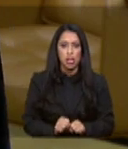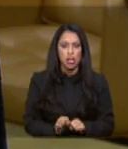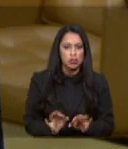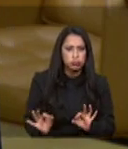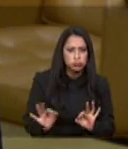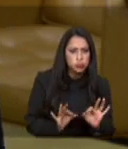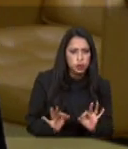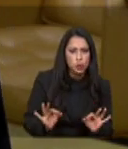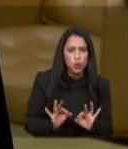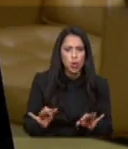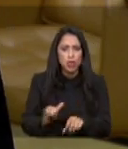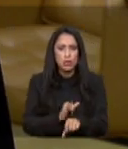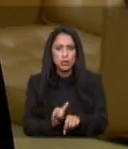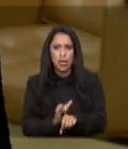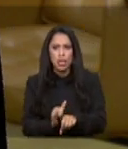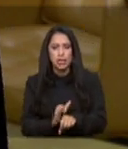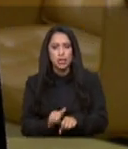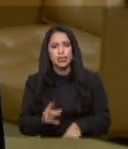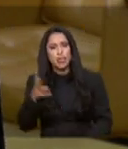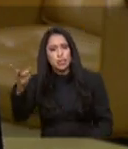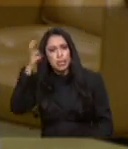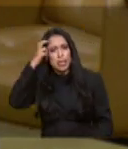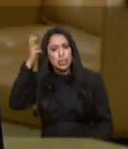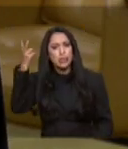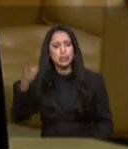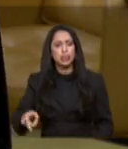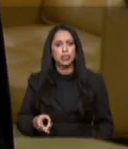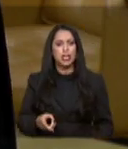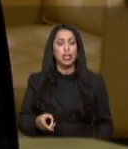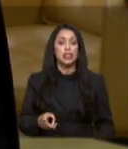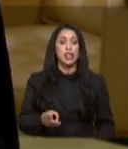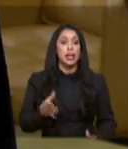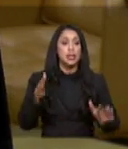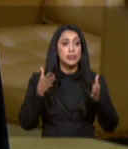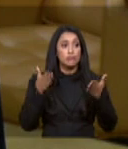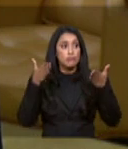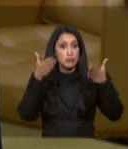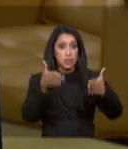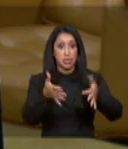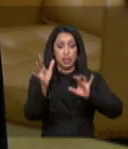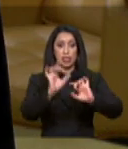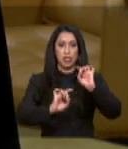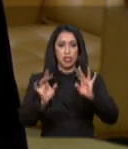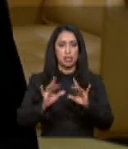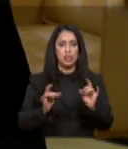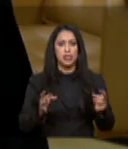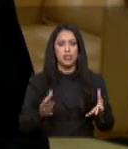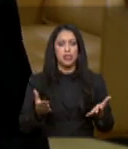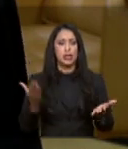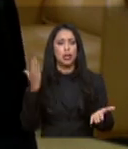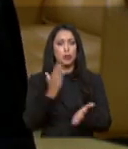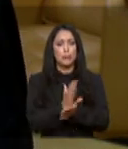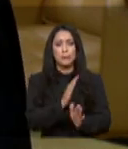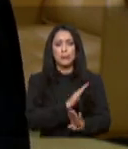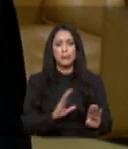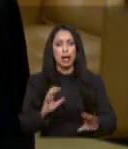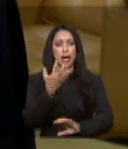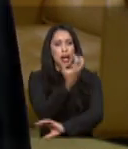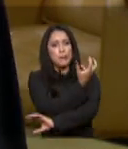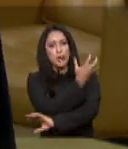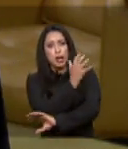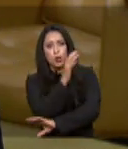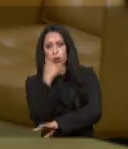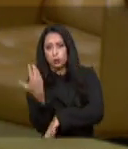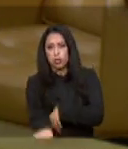inteligência, combate específico ao crime organizado, também no combate ao desmatamento, que inclui exatamente os crimes